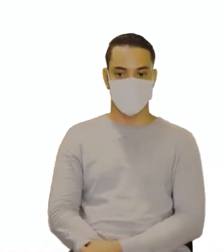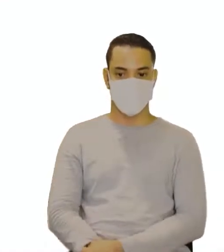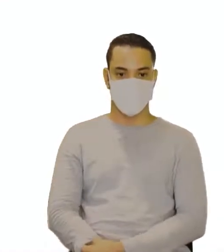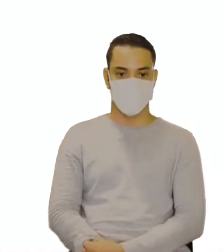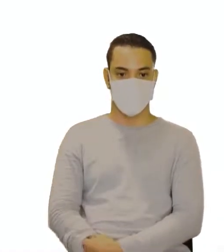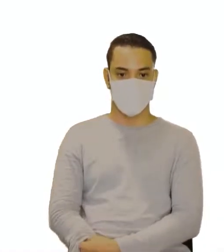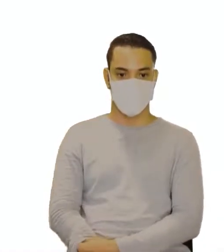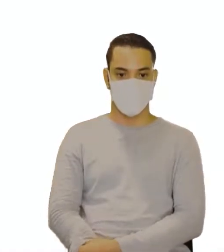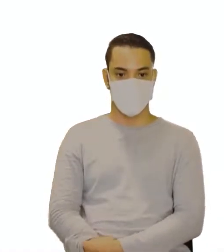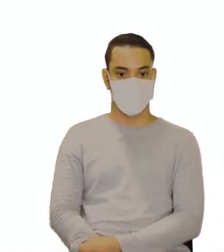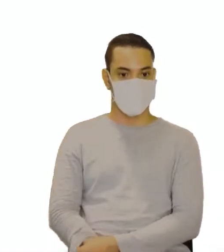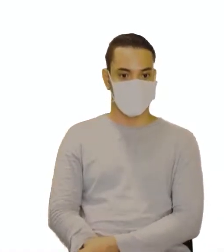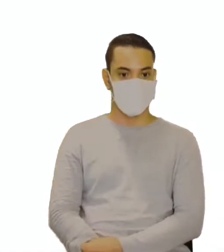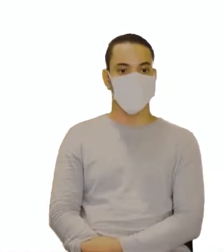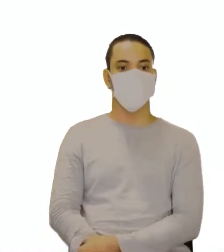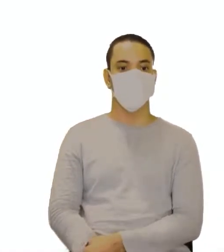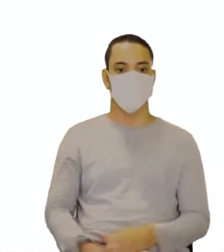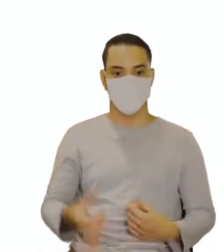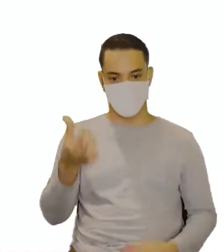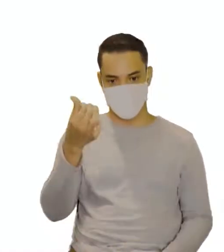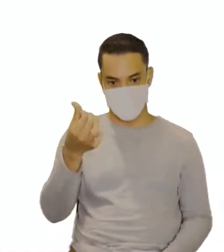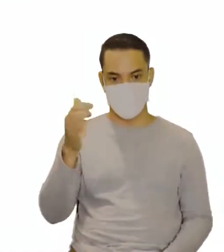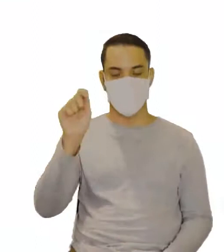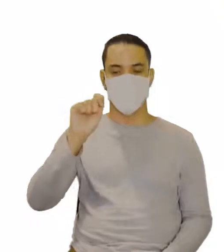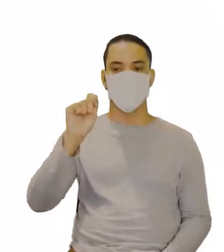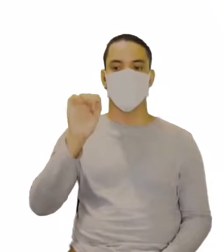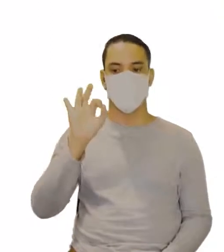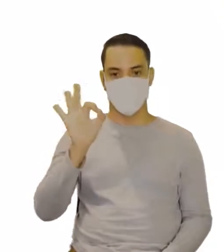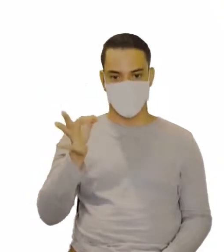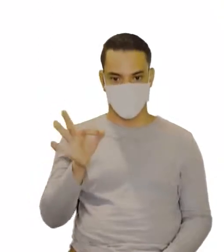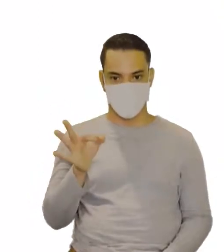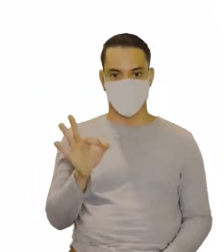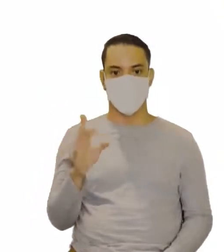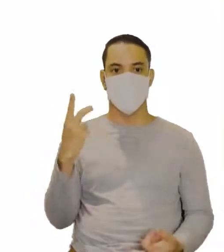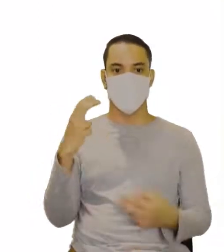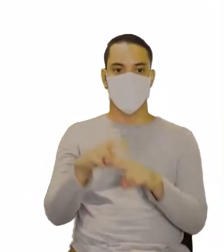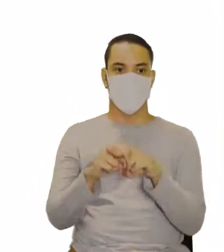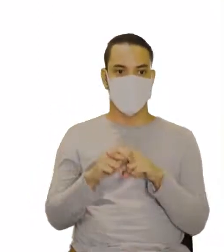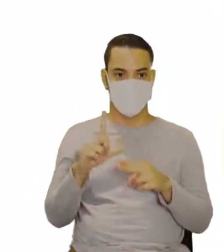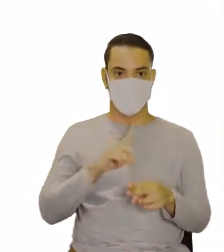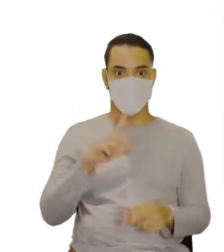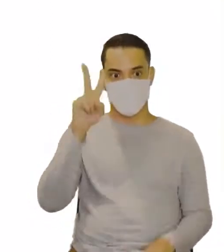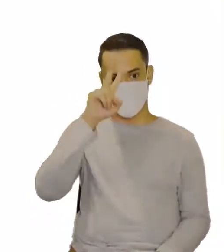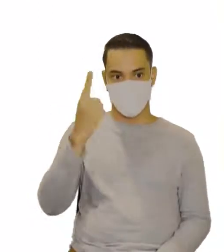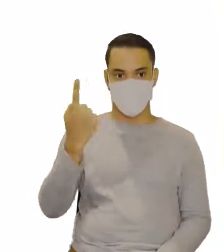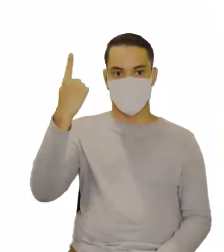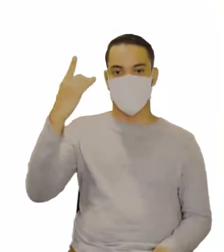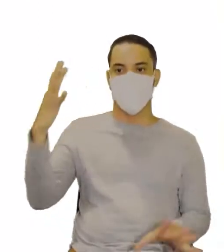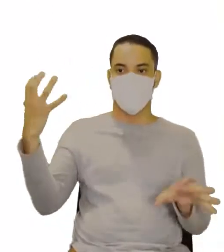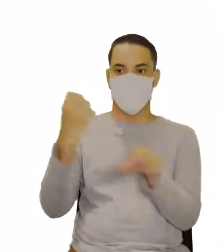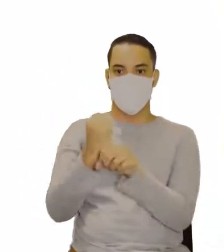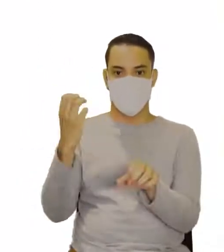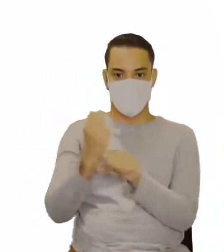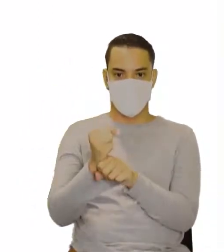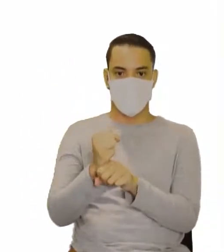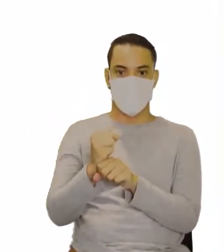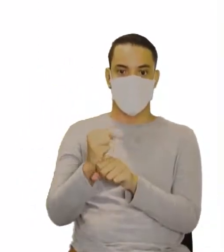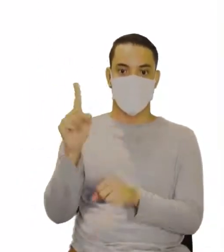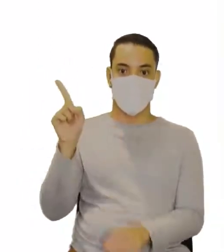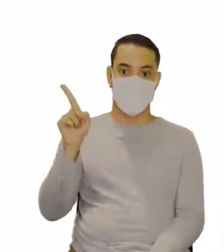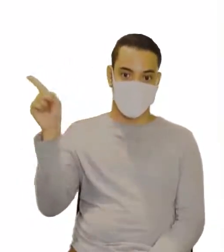de corrente de 6 amperes. Lembrando, pessoal, essa resistência aqui que foi somada foi o valor